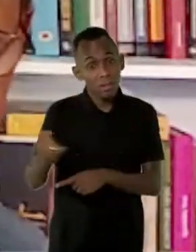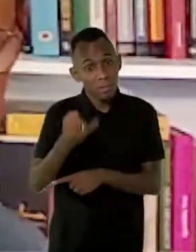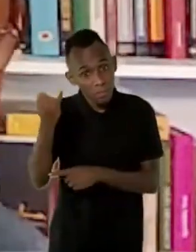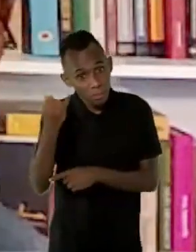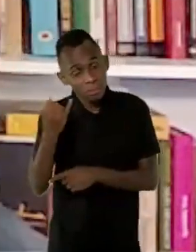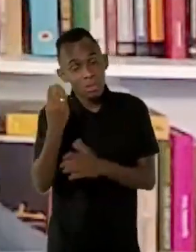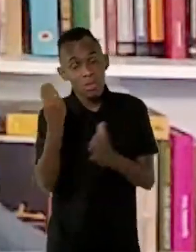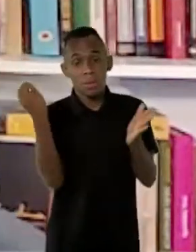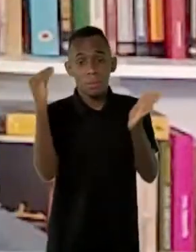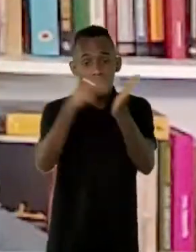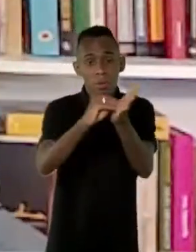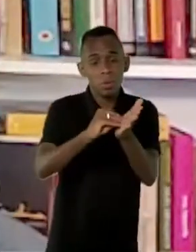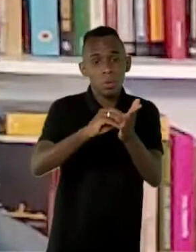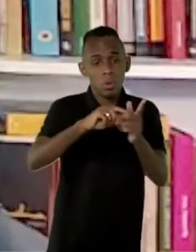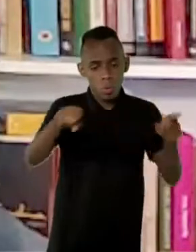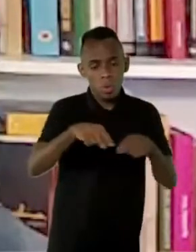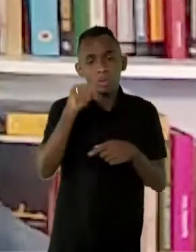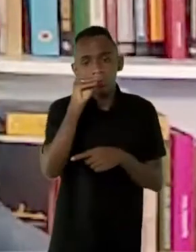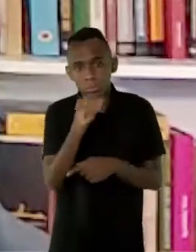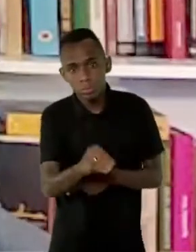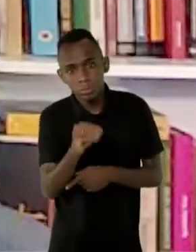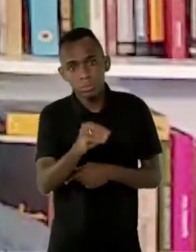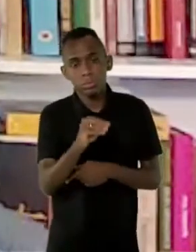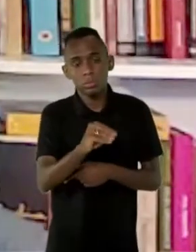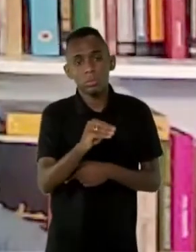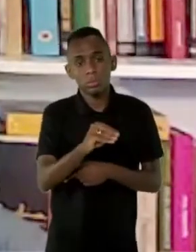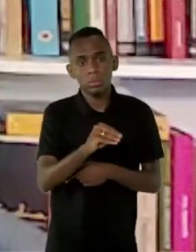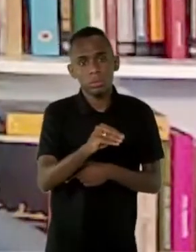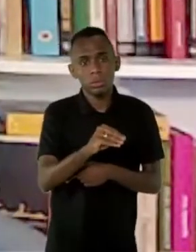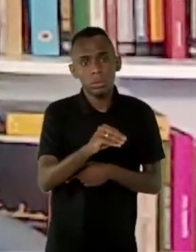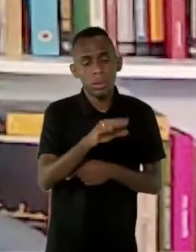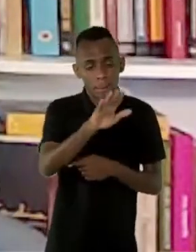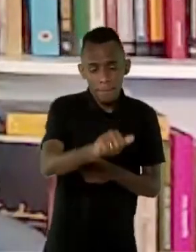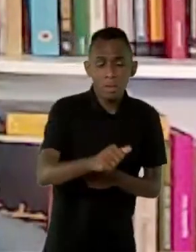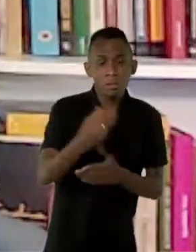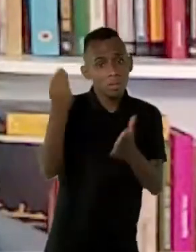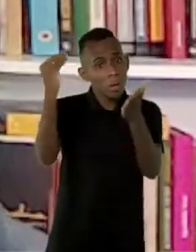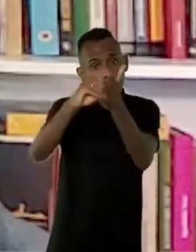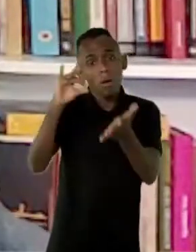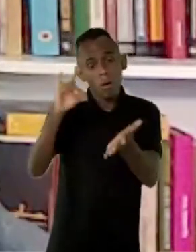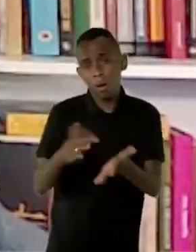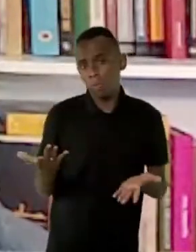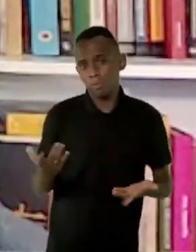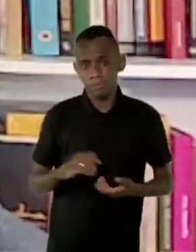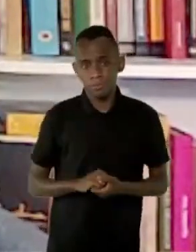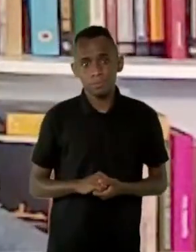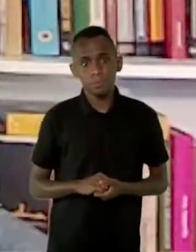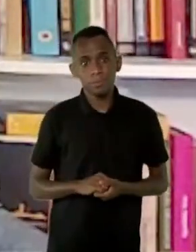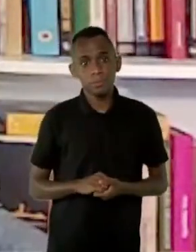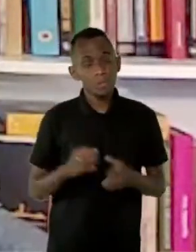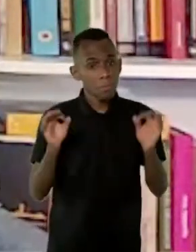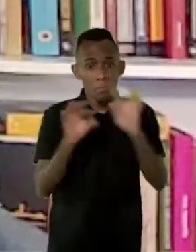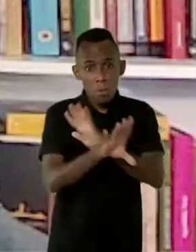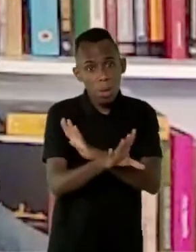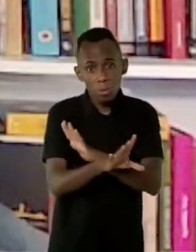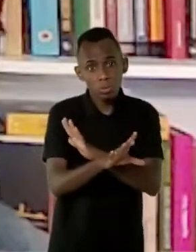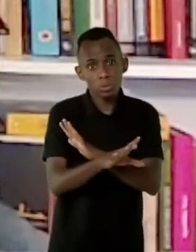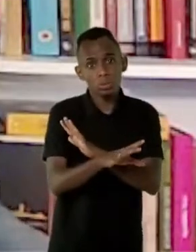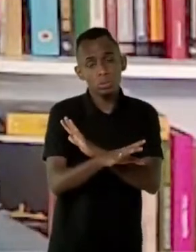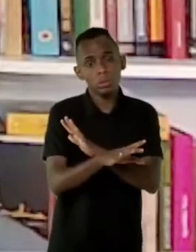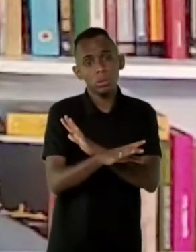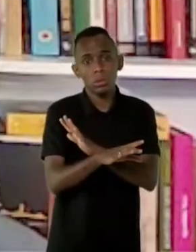lá o quarto de despejo, pega a íntegra do quarto de despejo e publica a íntegra do quarto de despejo. Acabou a história. Pega a